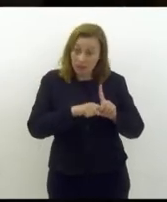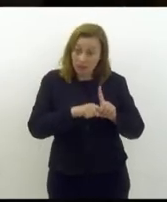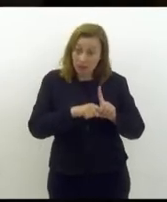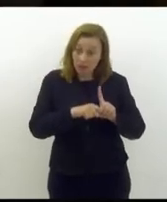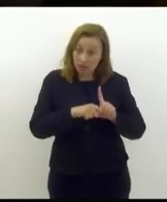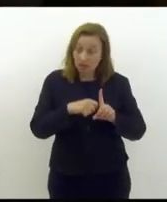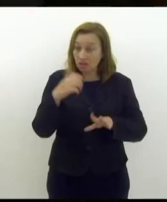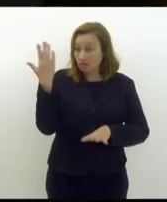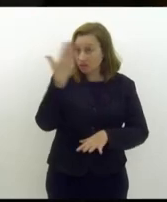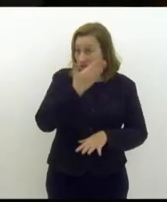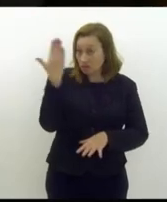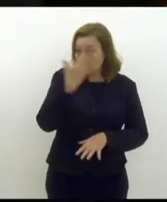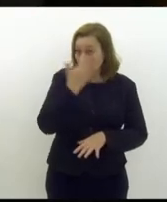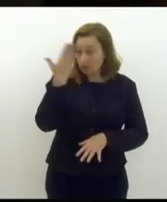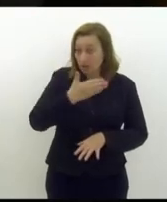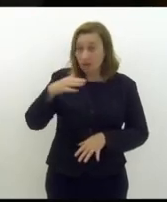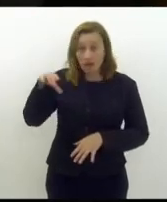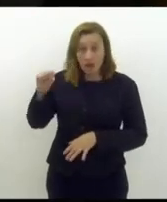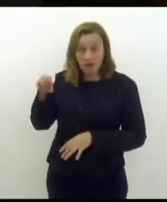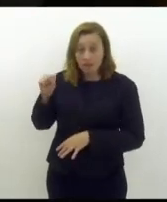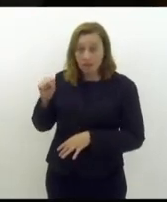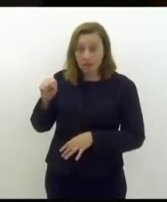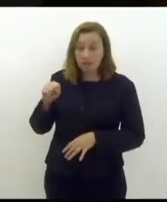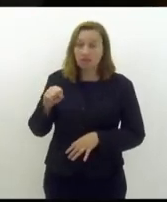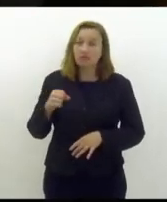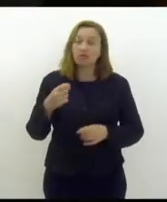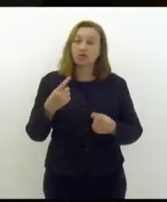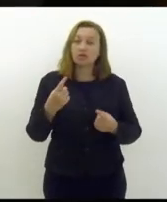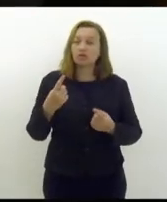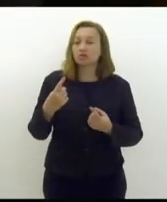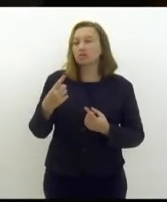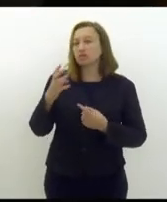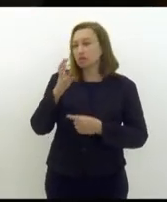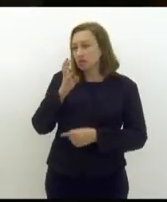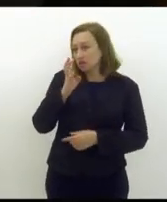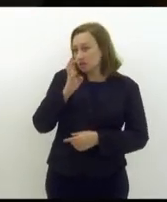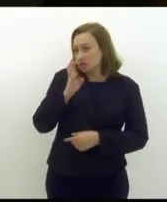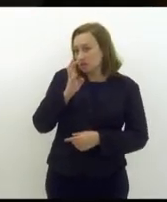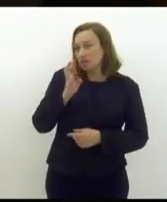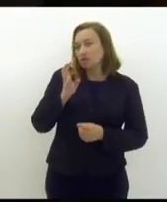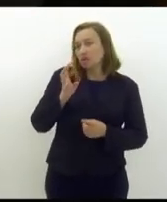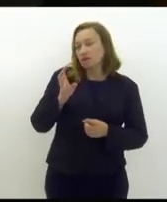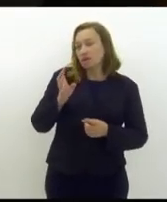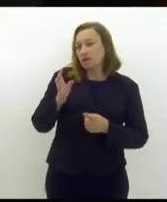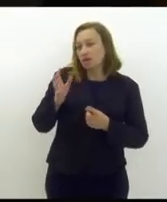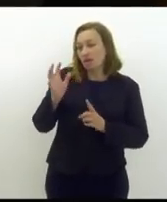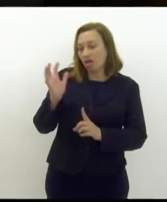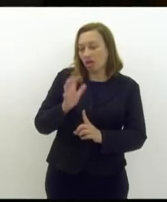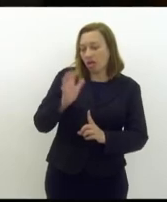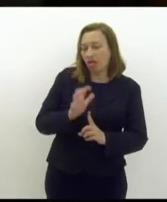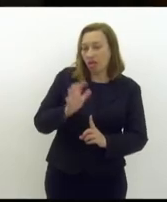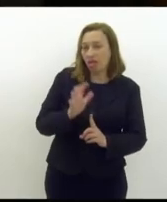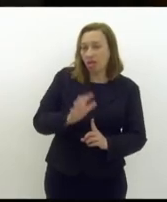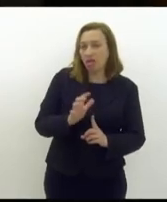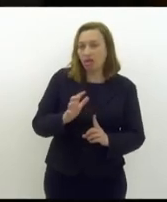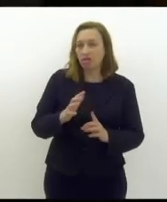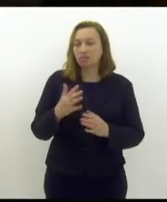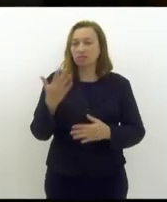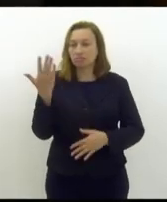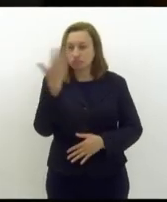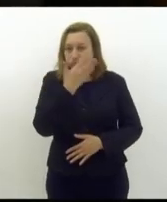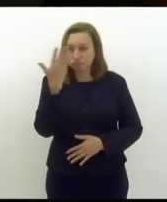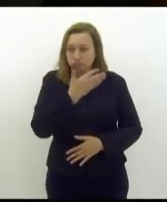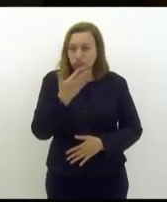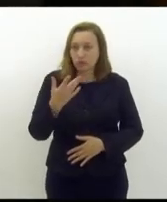visibilidade lésbicas elas foram ameaçadas intimidadas de inviabilizar inclusive